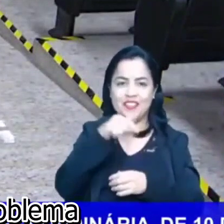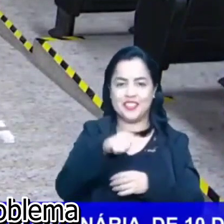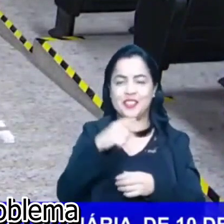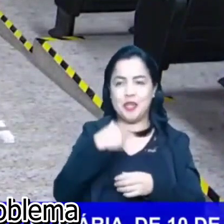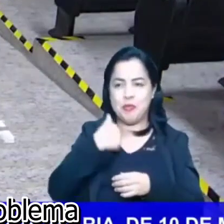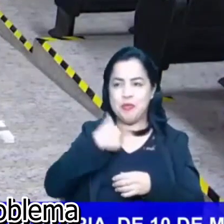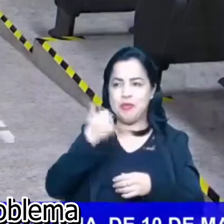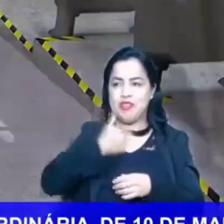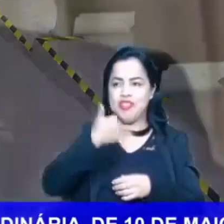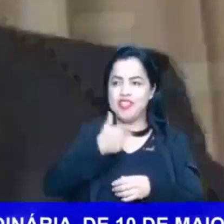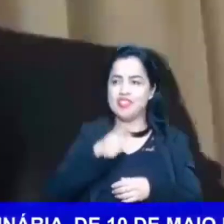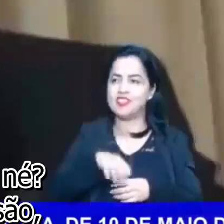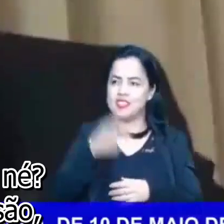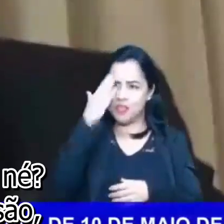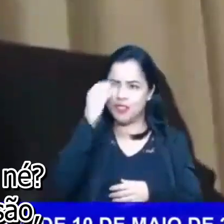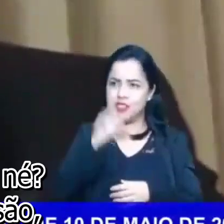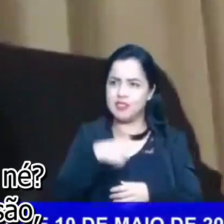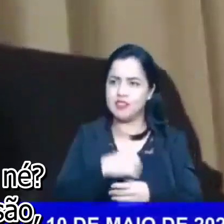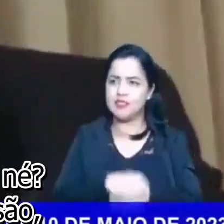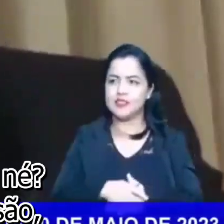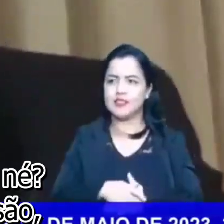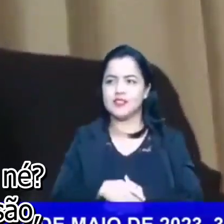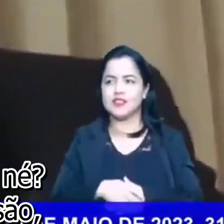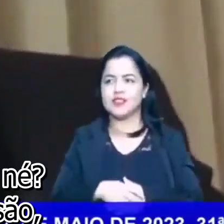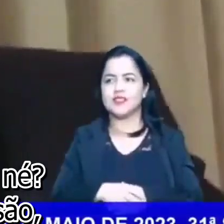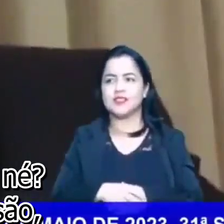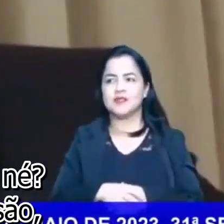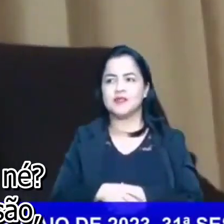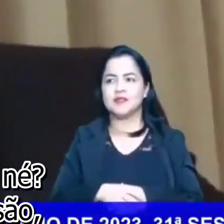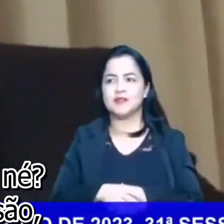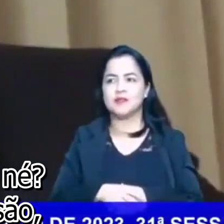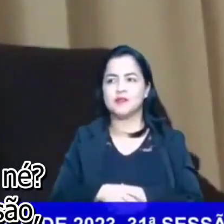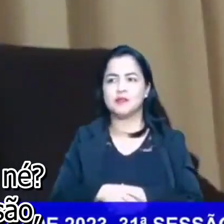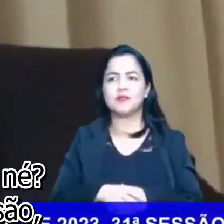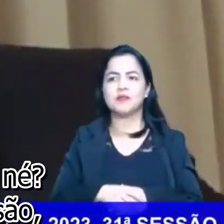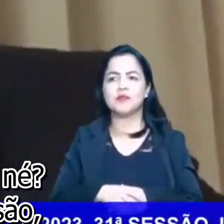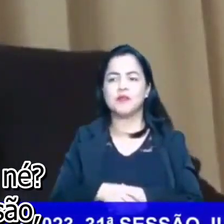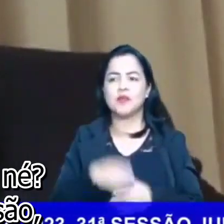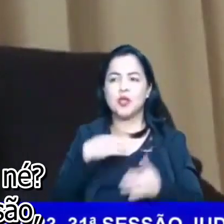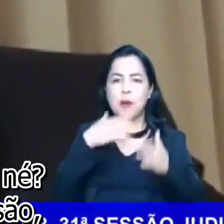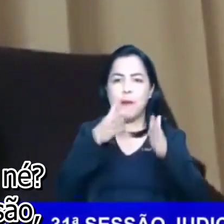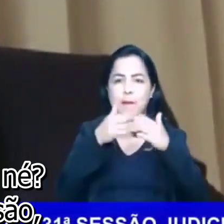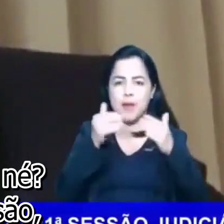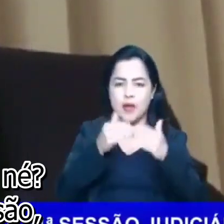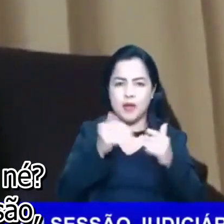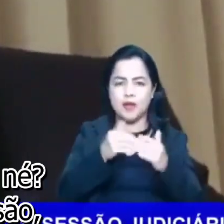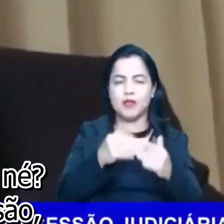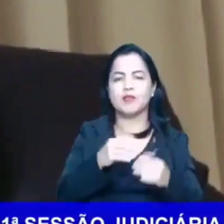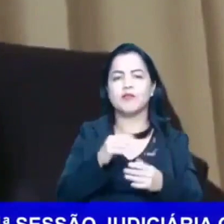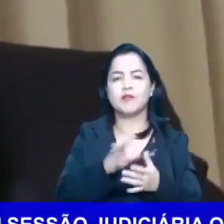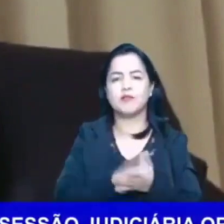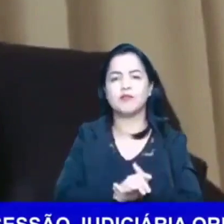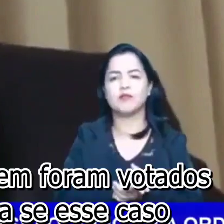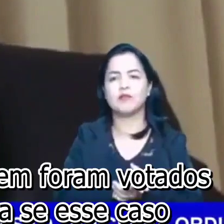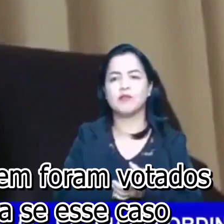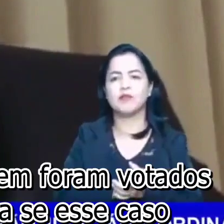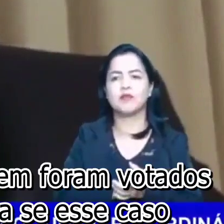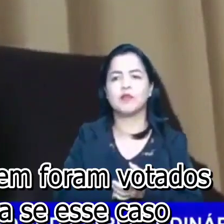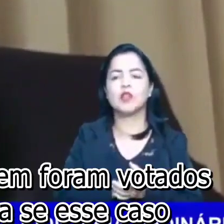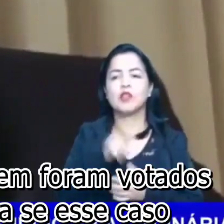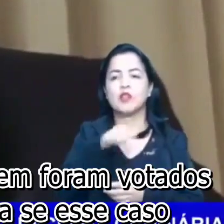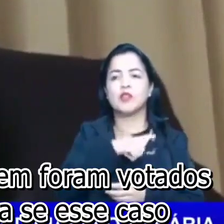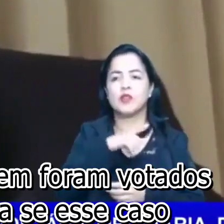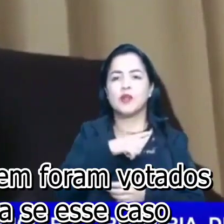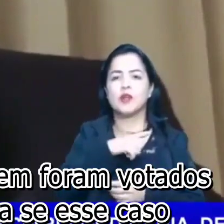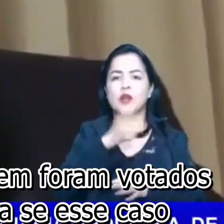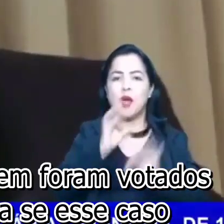presidente, sem problema. Eu só vou Novamente, em pedir chamada para de que o vídeo, doutor o Orlando, né, desembargador porque Paulo tem Nogueira, regimentalmente o essa fundo previsão, continua em tom bege.